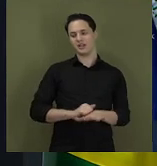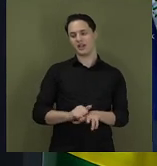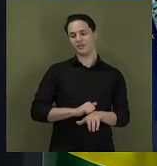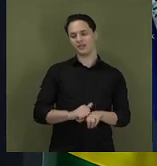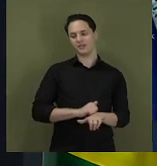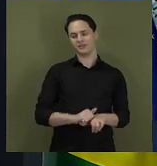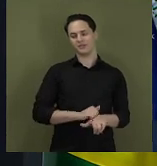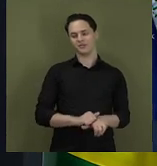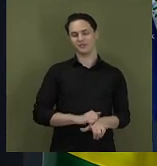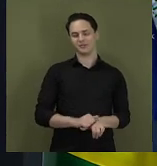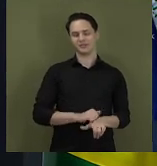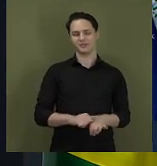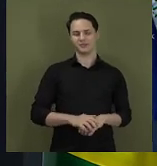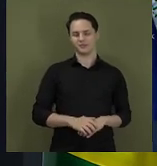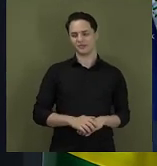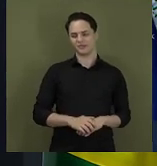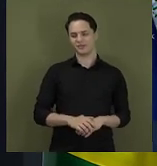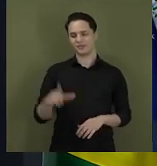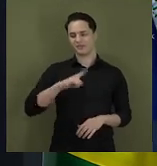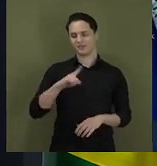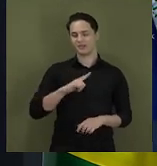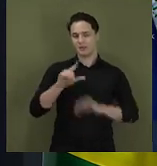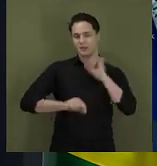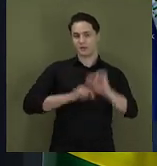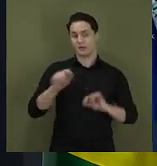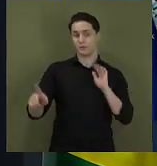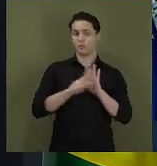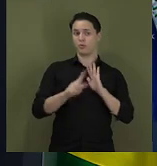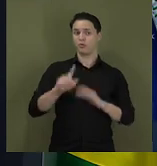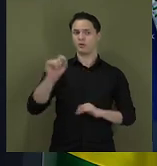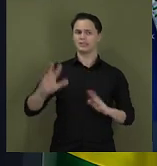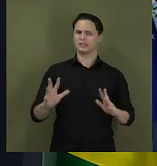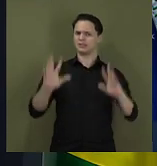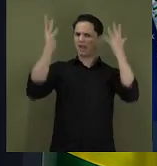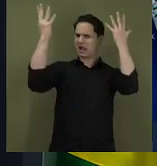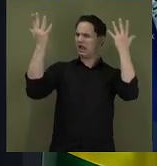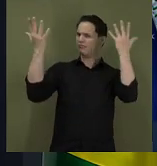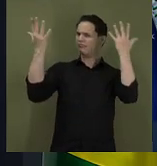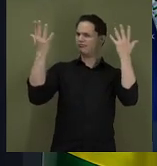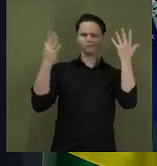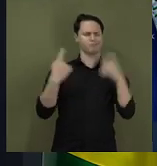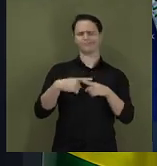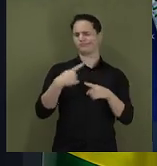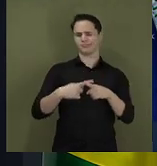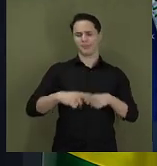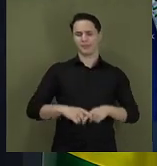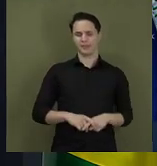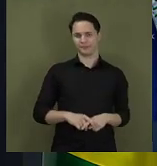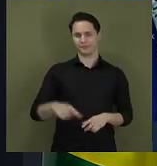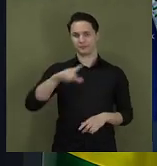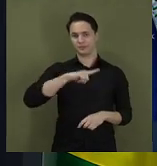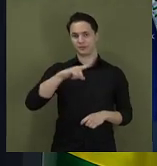amanheceu com essa, não podemos dizer que é celebração, porque os